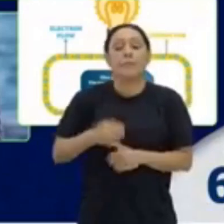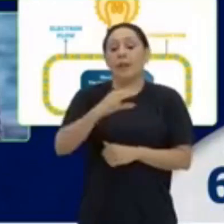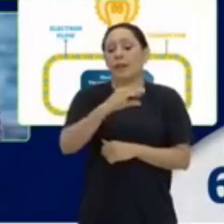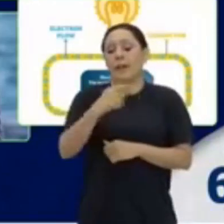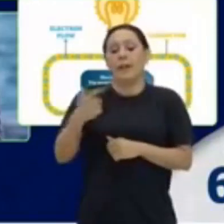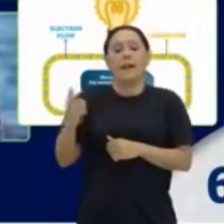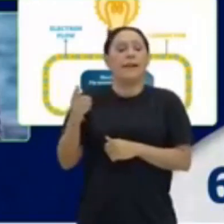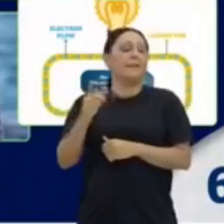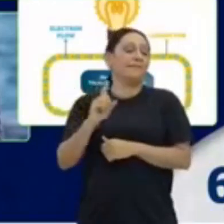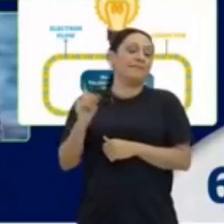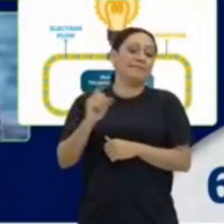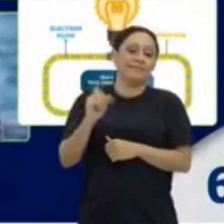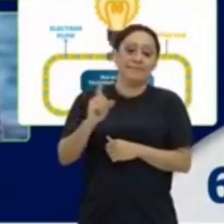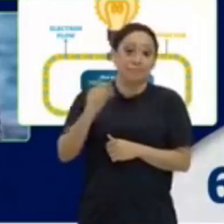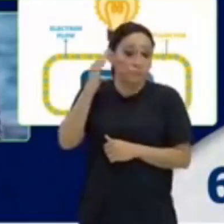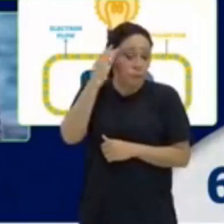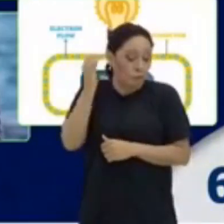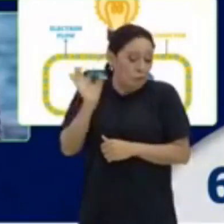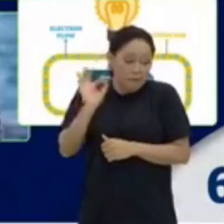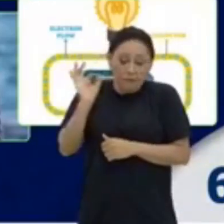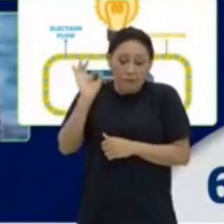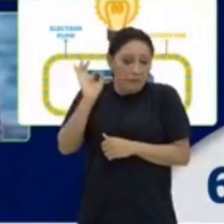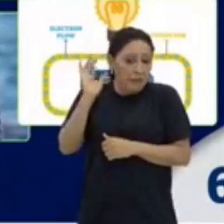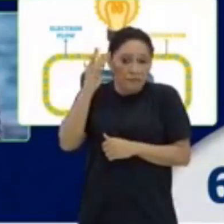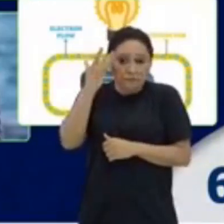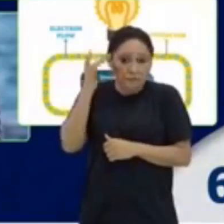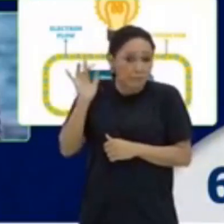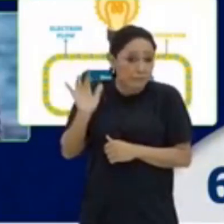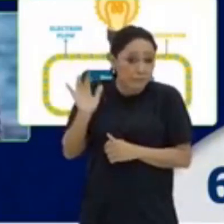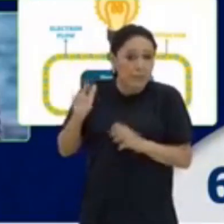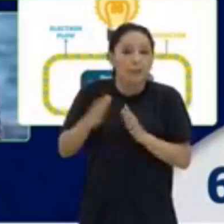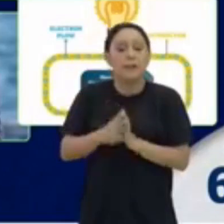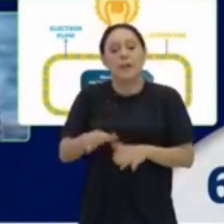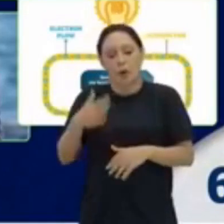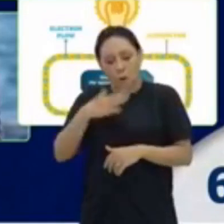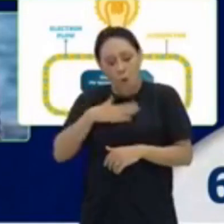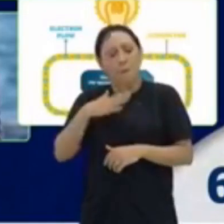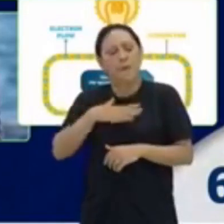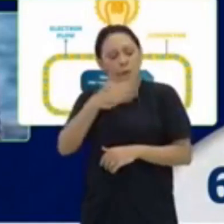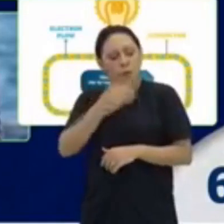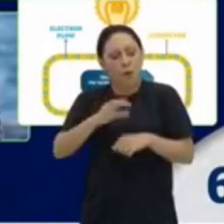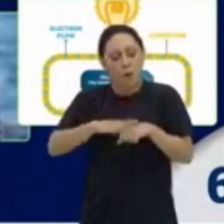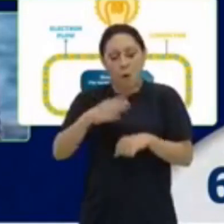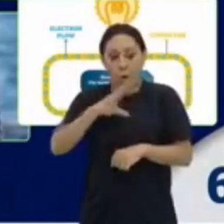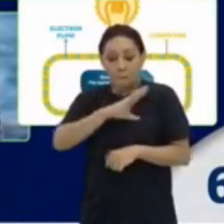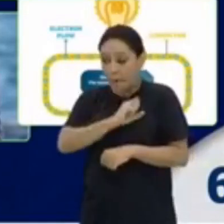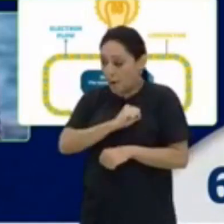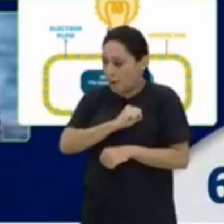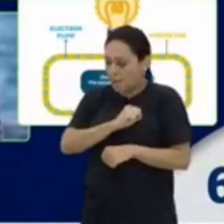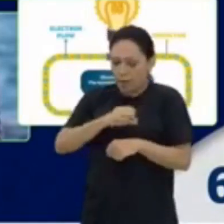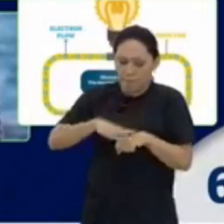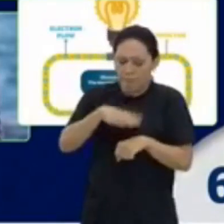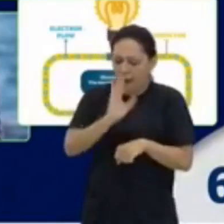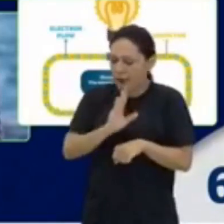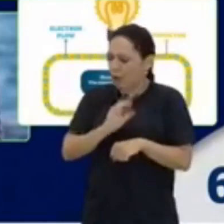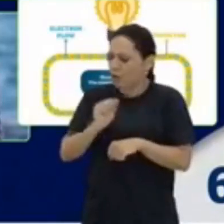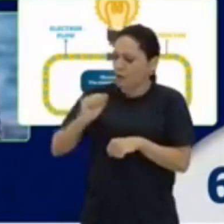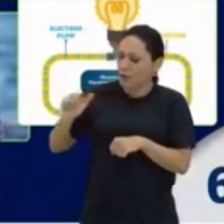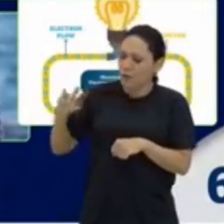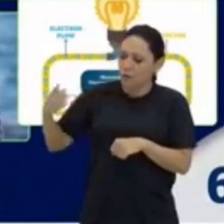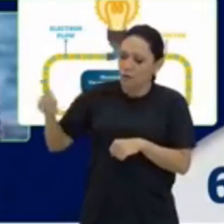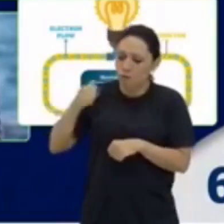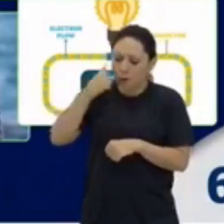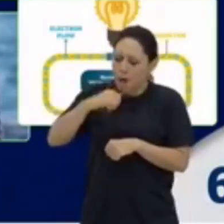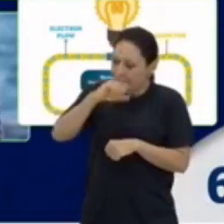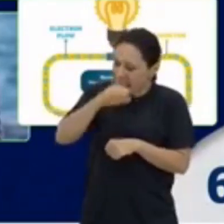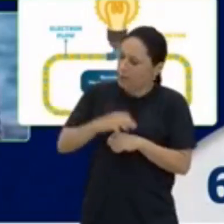Claro que não, não sei, quer dizer, eu estou certo, é muito maior. Fernando, o amor que eu sinto pela minha mãe é muito maior do que o amor que tu sente pela tua